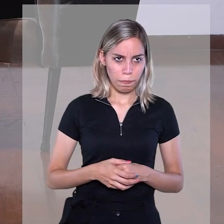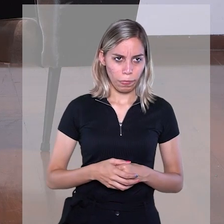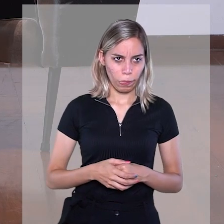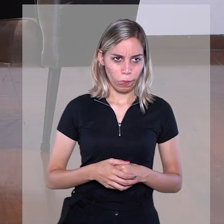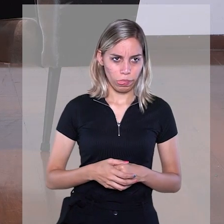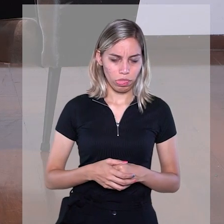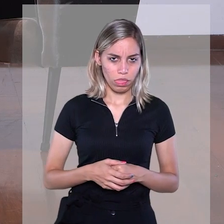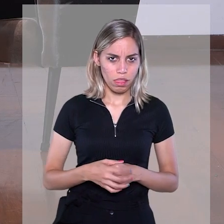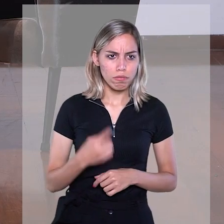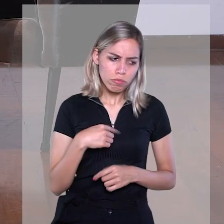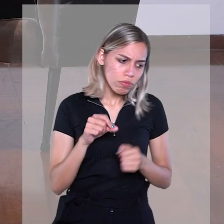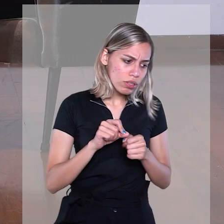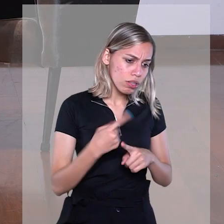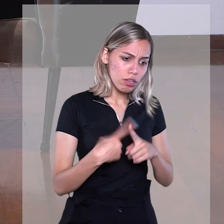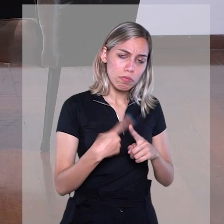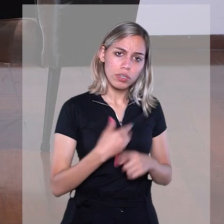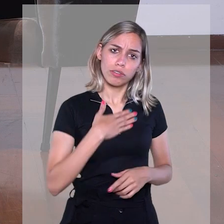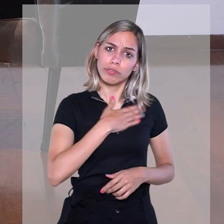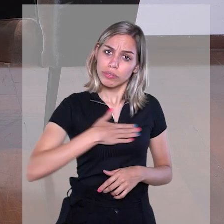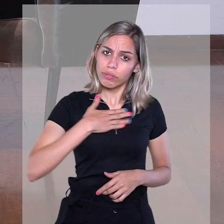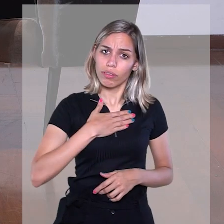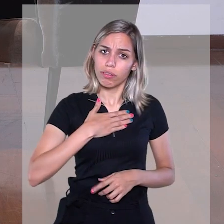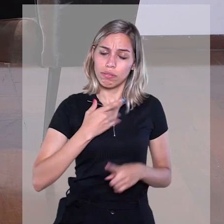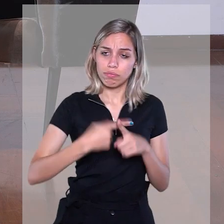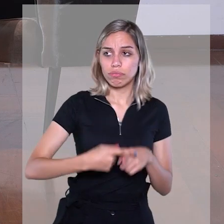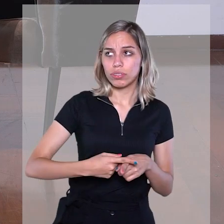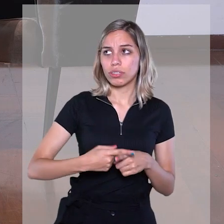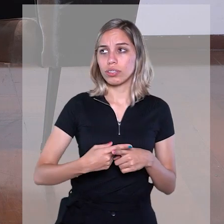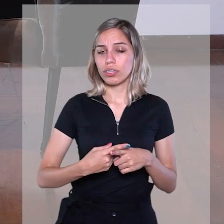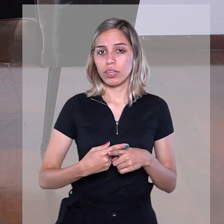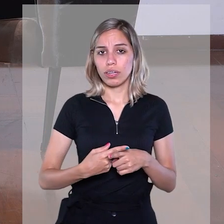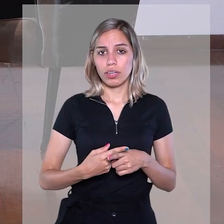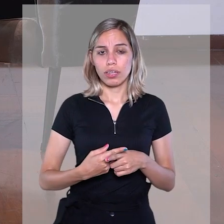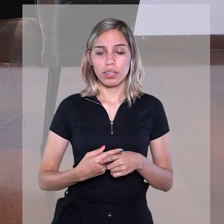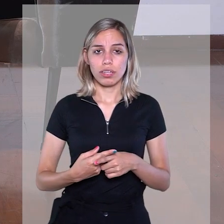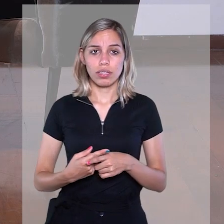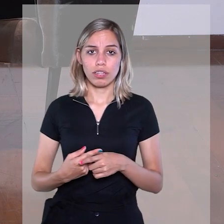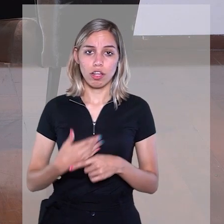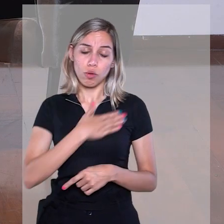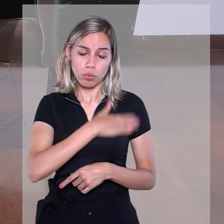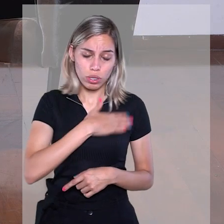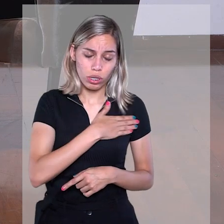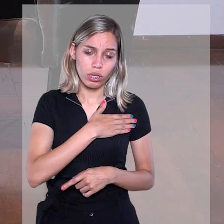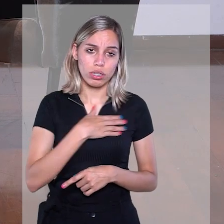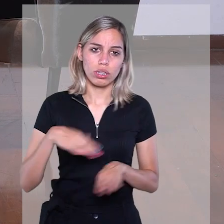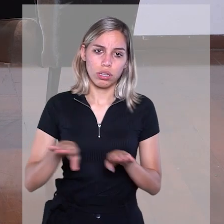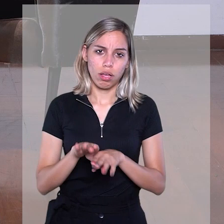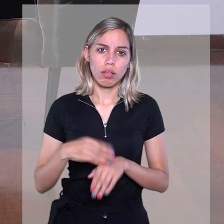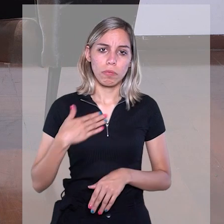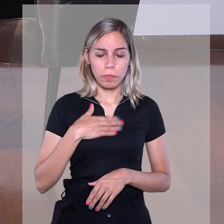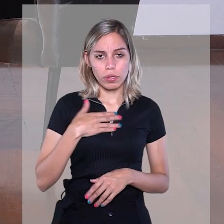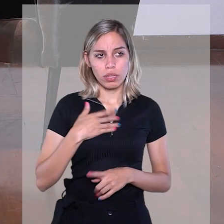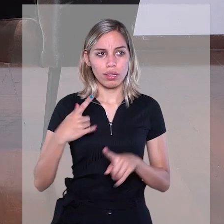Gratuidade, é por gratuidade. O que acaba resolvendo também várias das questões